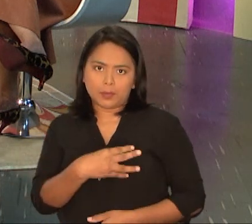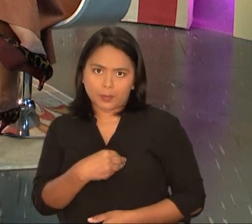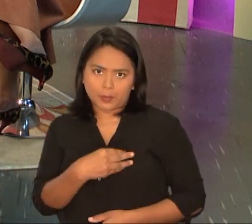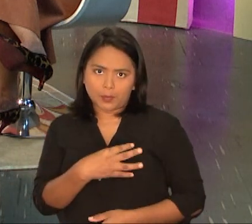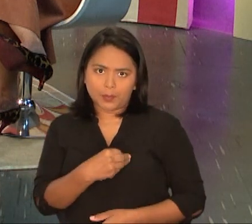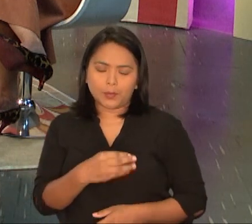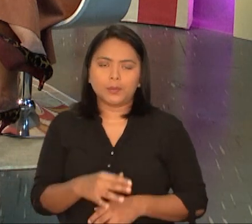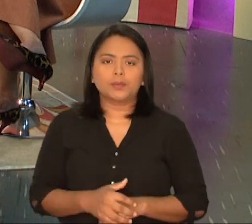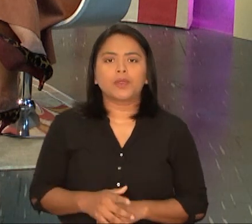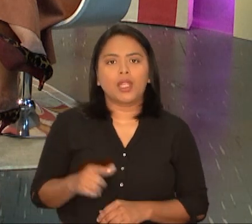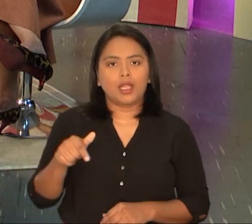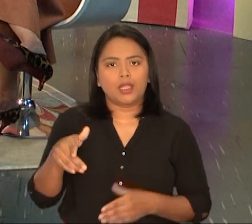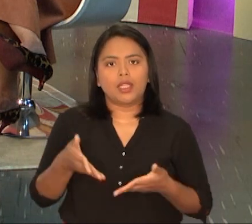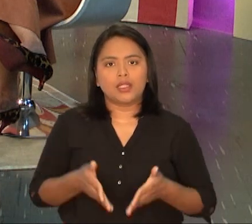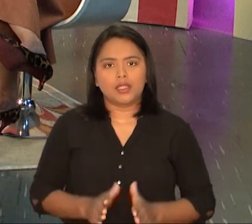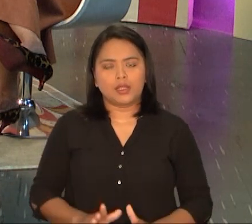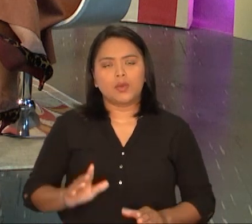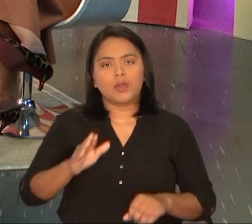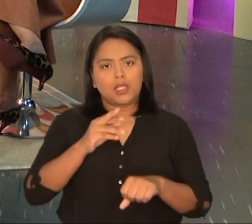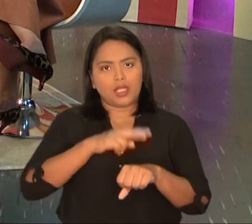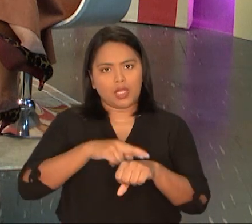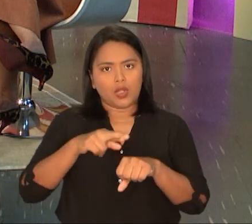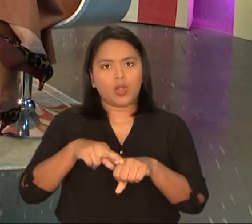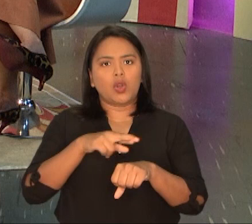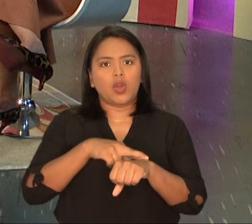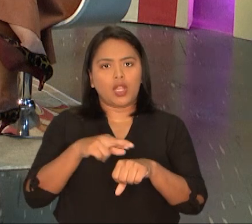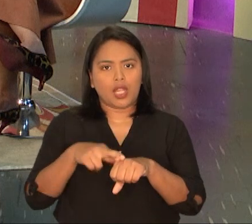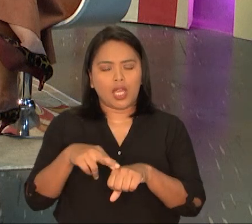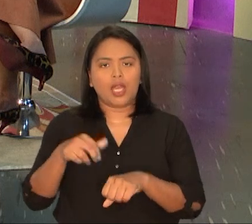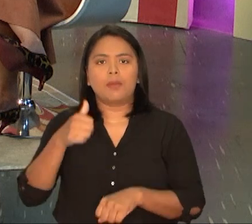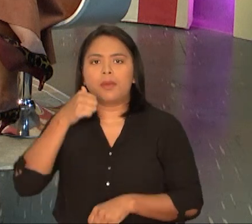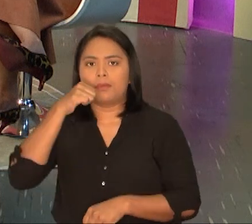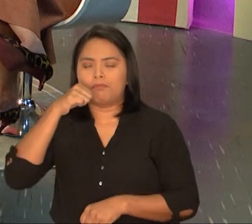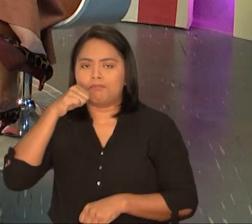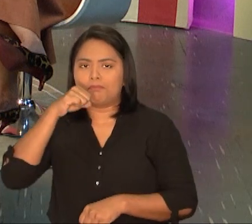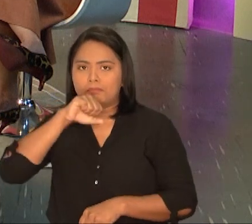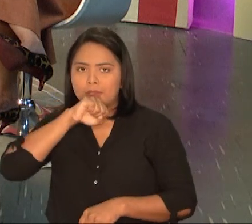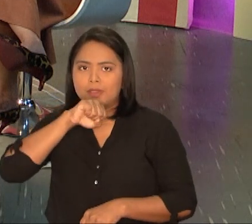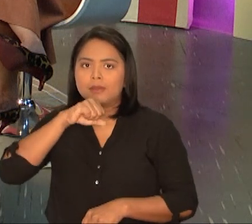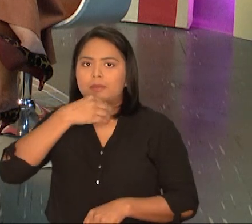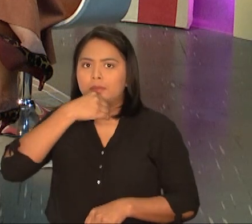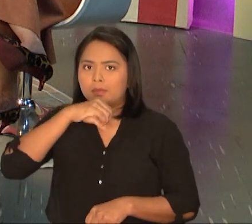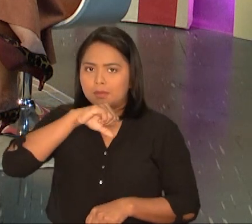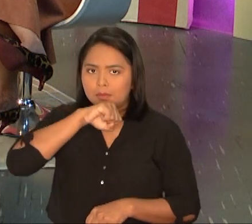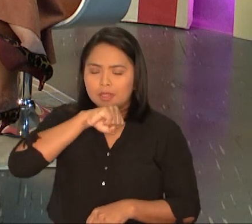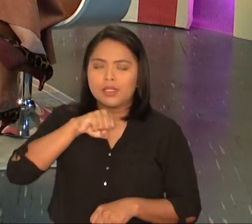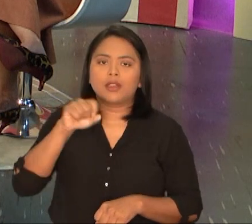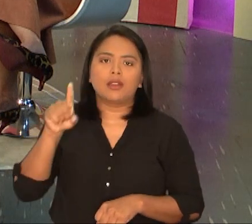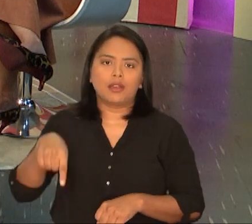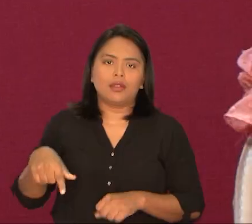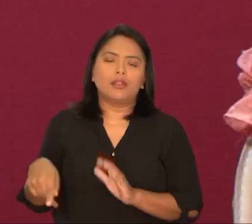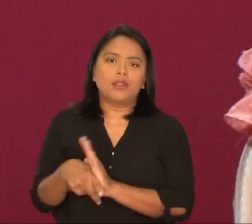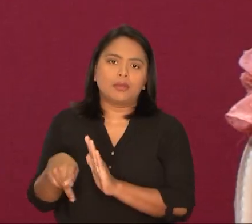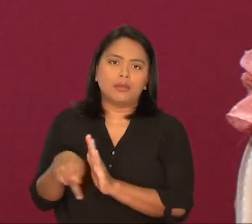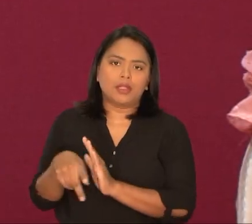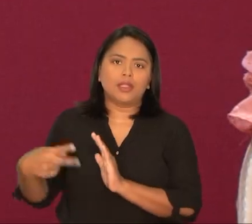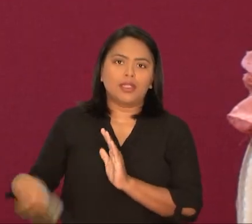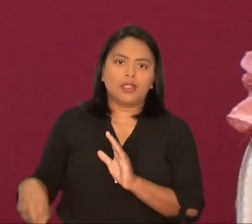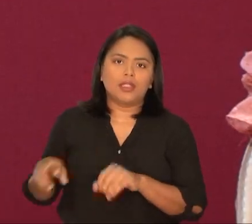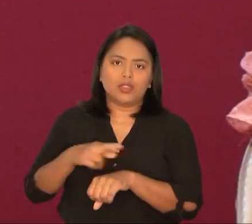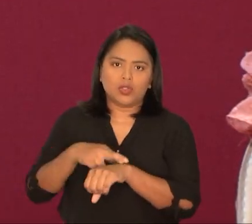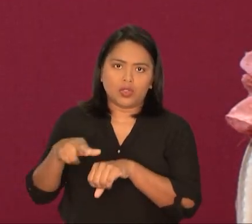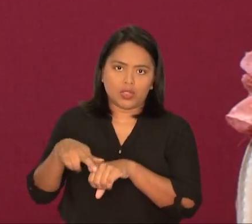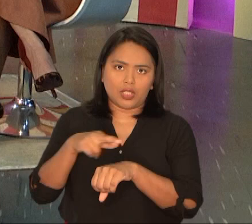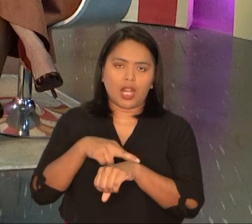do Jules e da Meire, também que são roraimenses, né? Irmã da Nahime, esposa de Davi, e mãe da